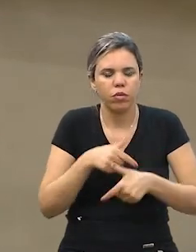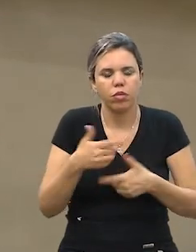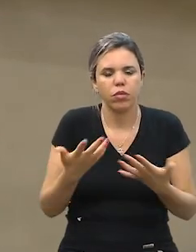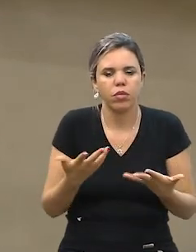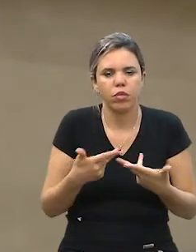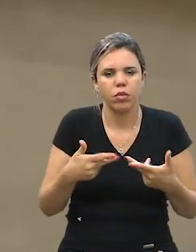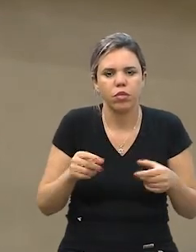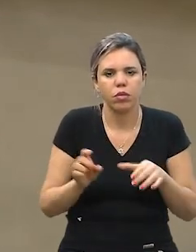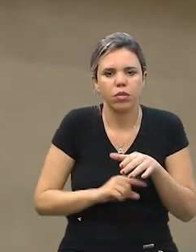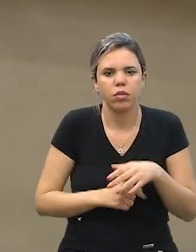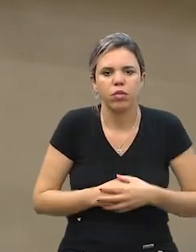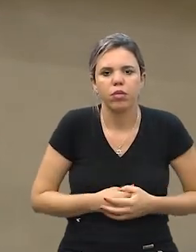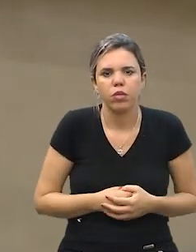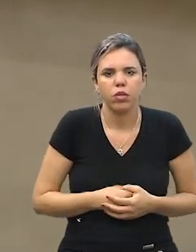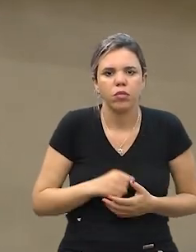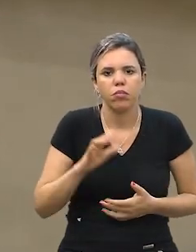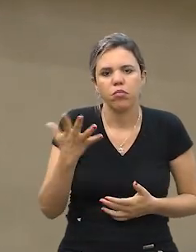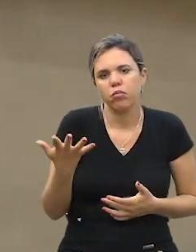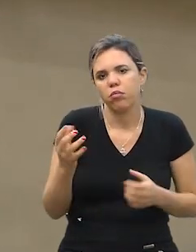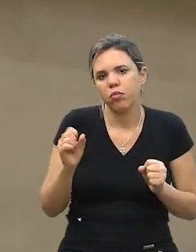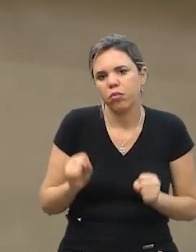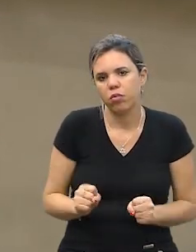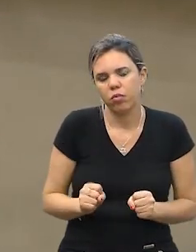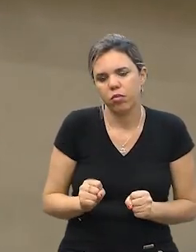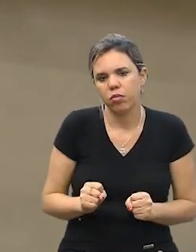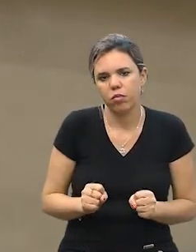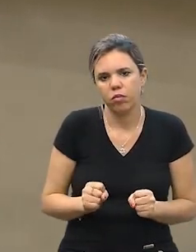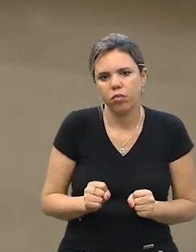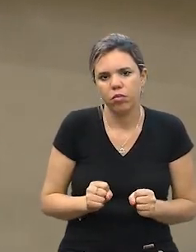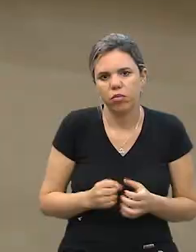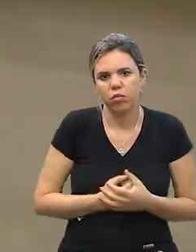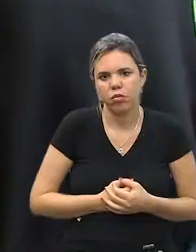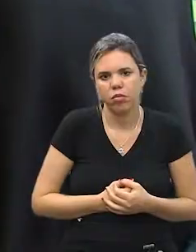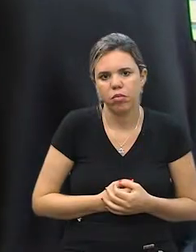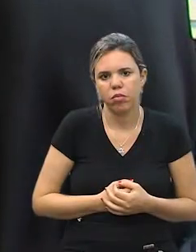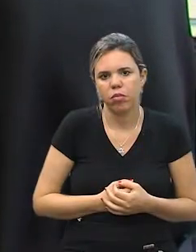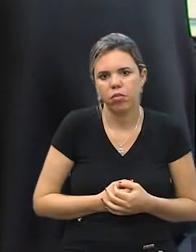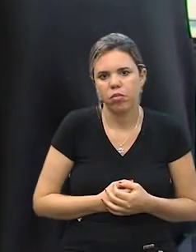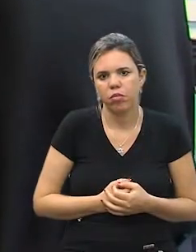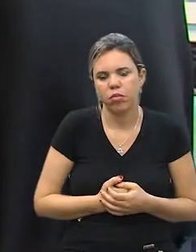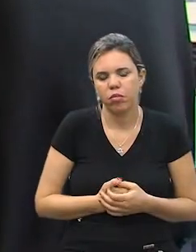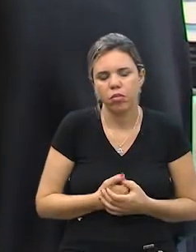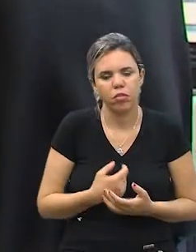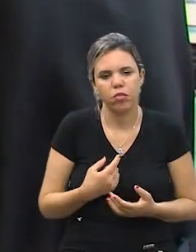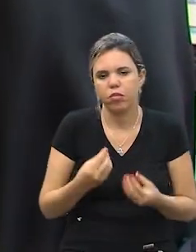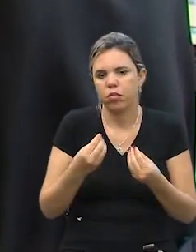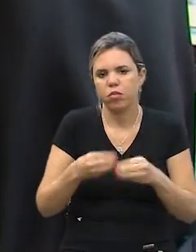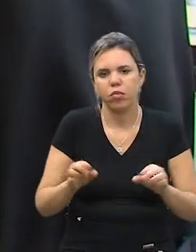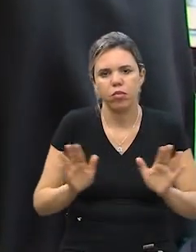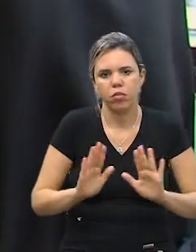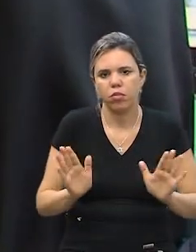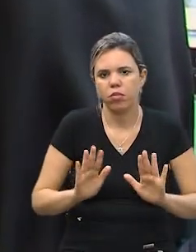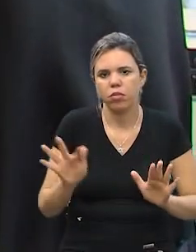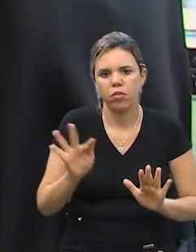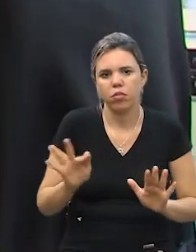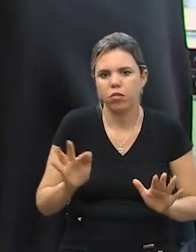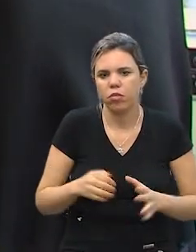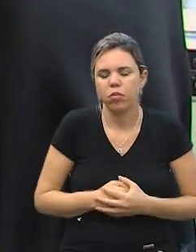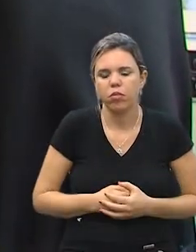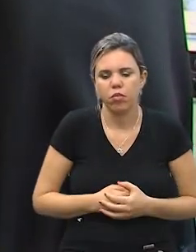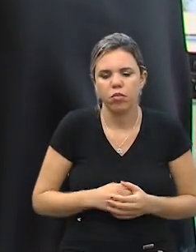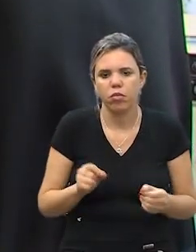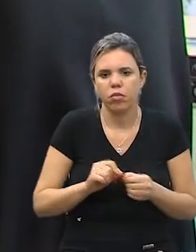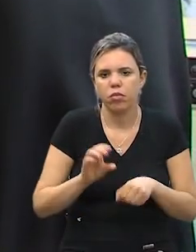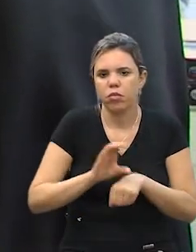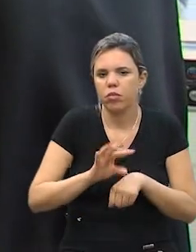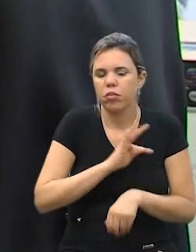trabalhe em alguma clínica. Você pode, sem sem se comprometer em uma faculdade,